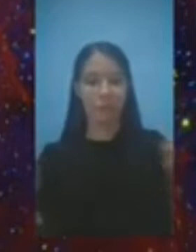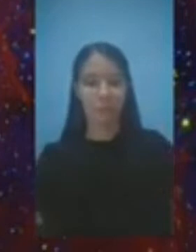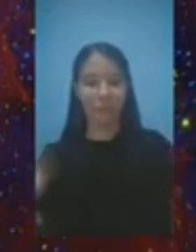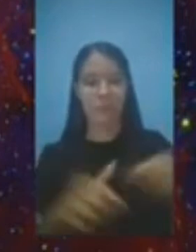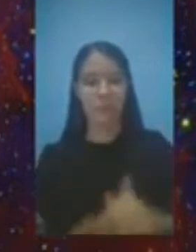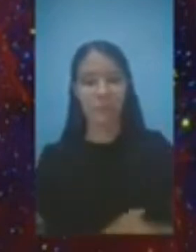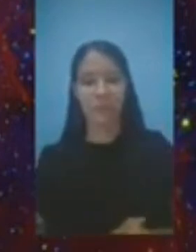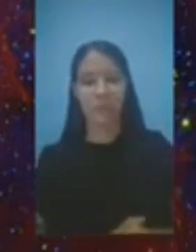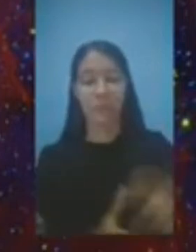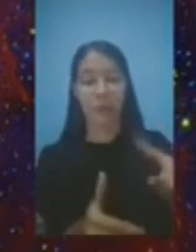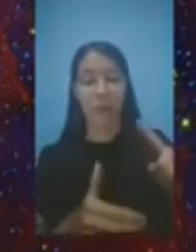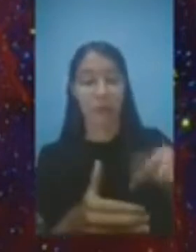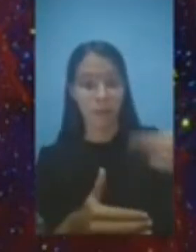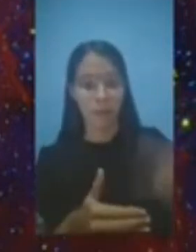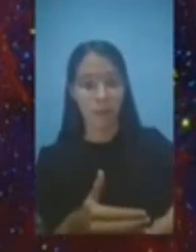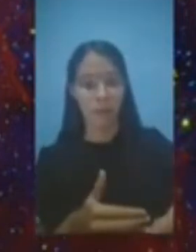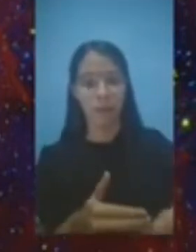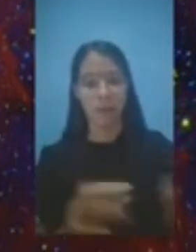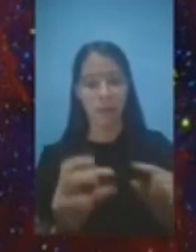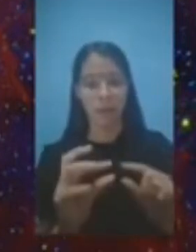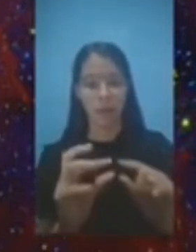Pronto, faça bem bonitinho.